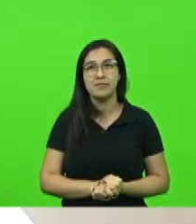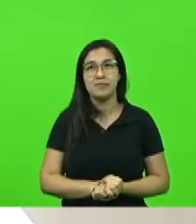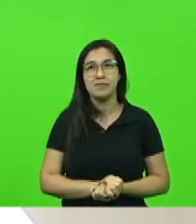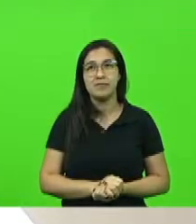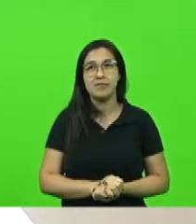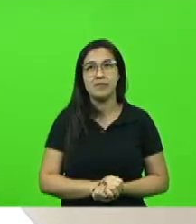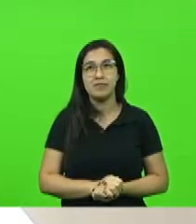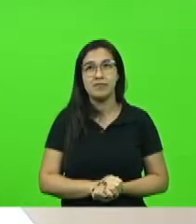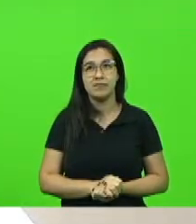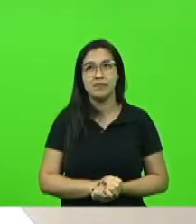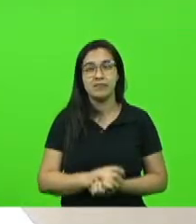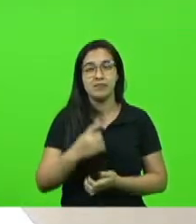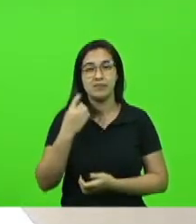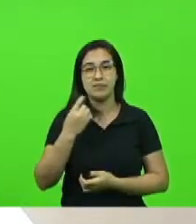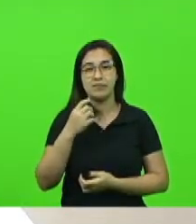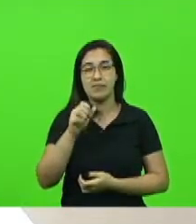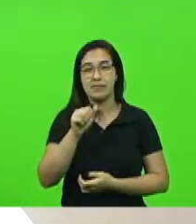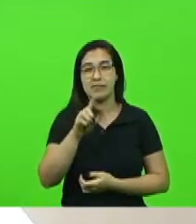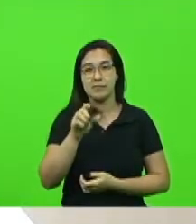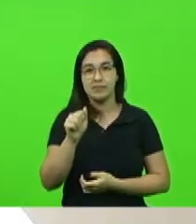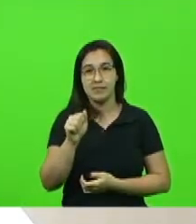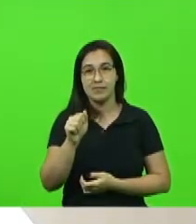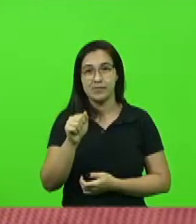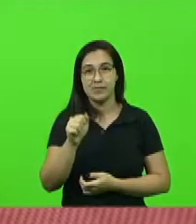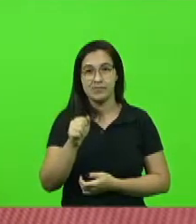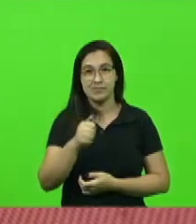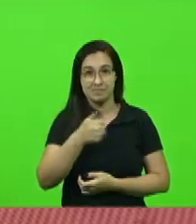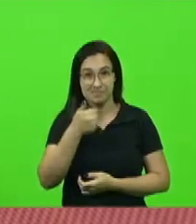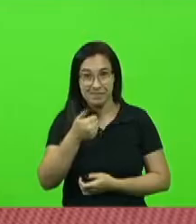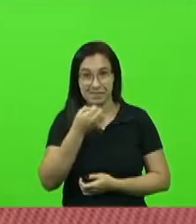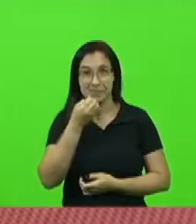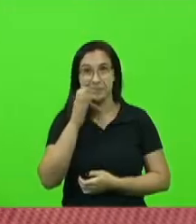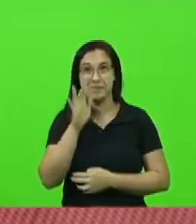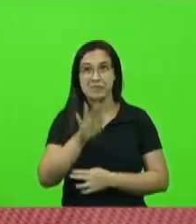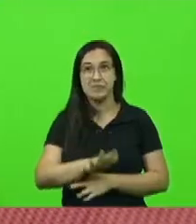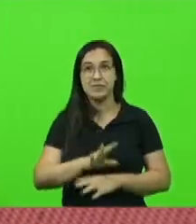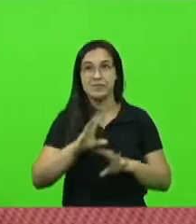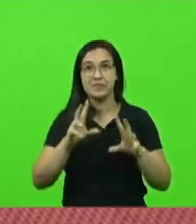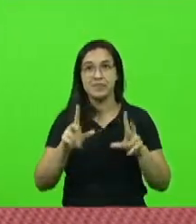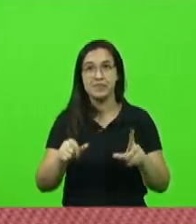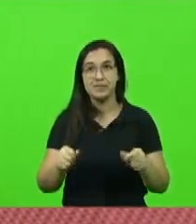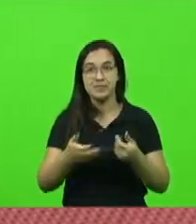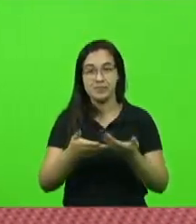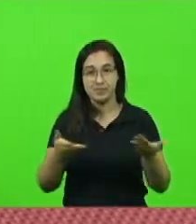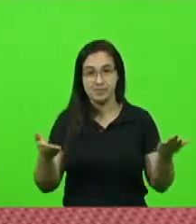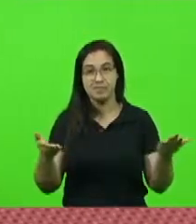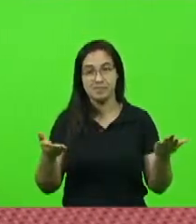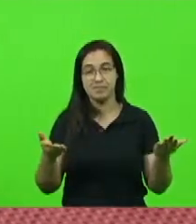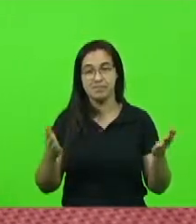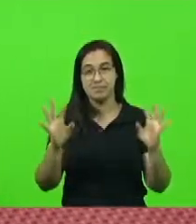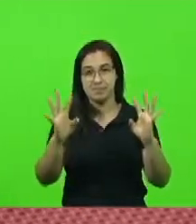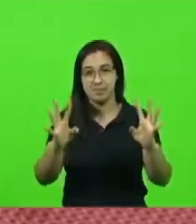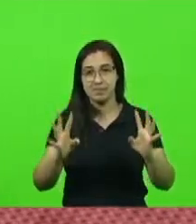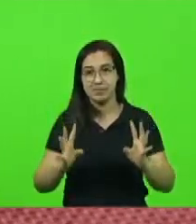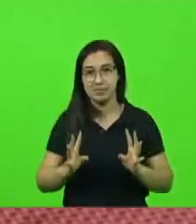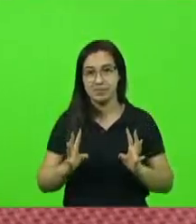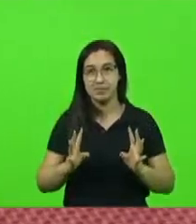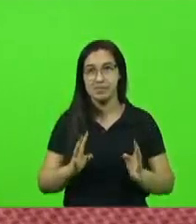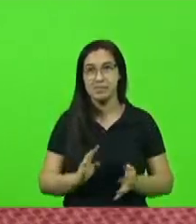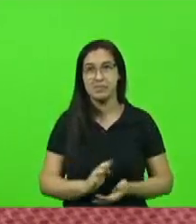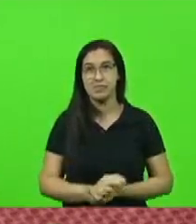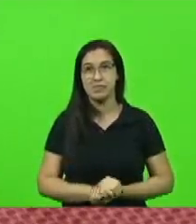não, deputada Ada de Luca. Tudo bem. Boa tarde a todos, boa tarde a todos os ouvintes, boa tarde